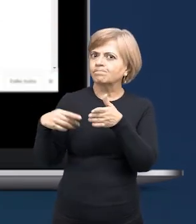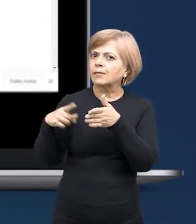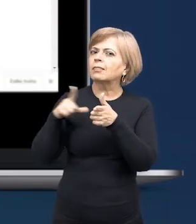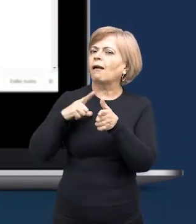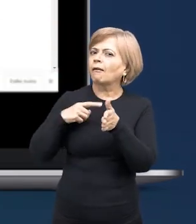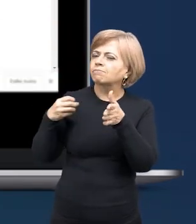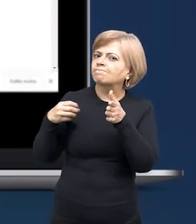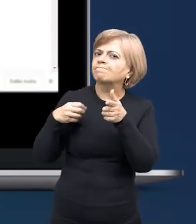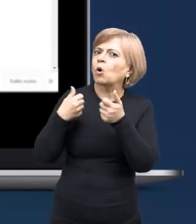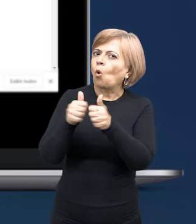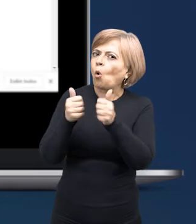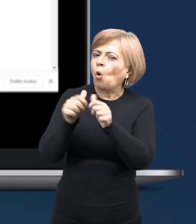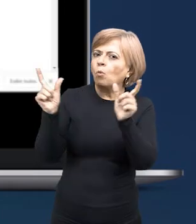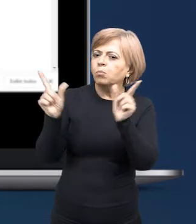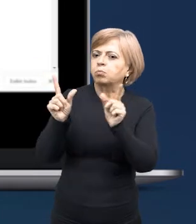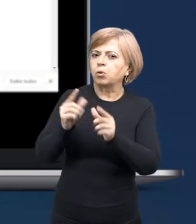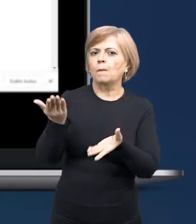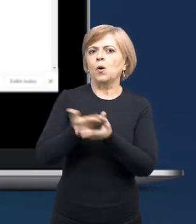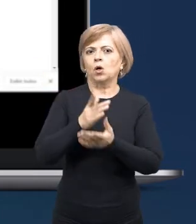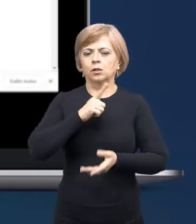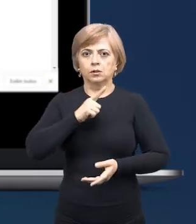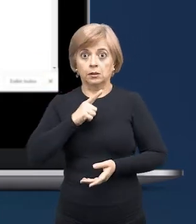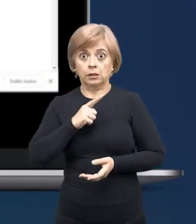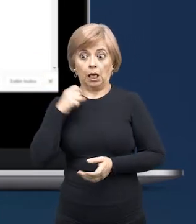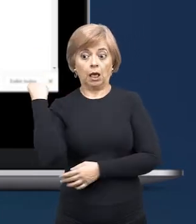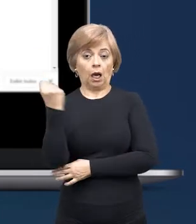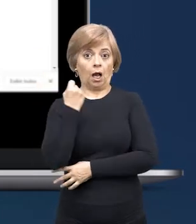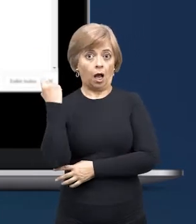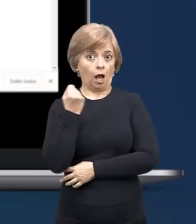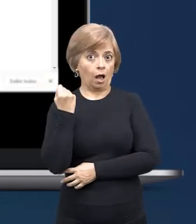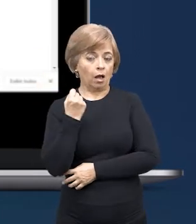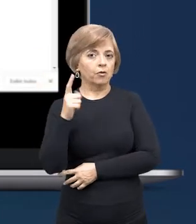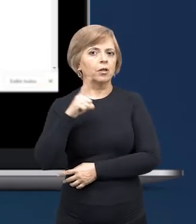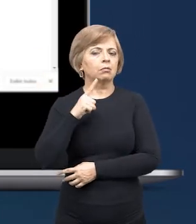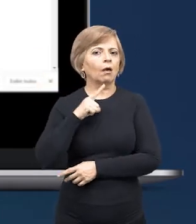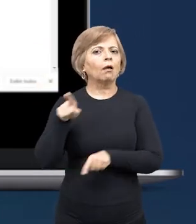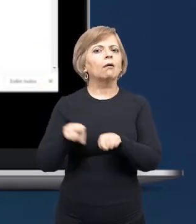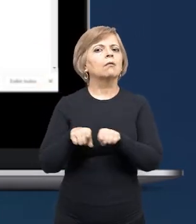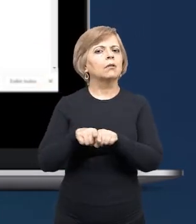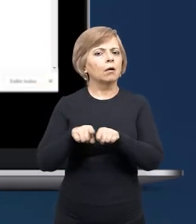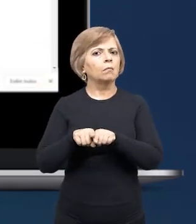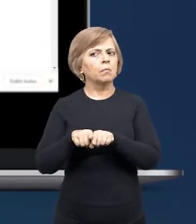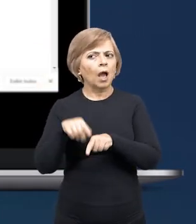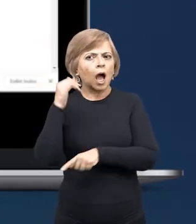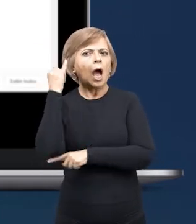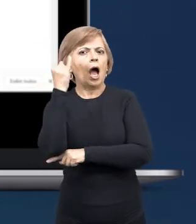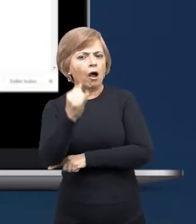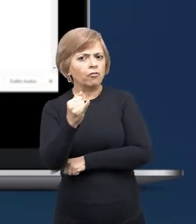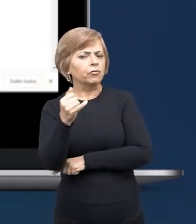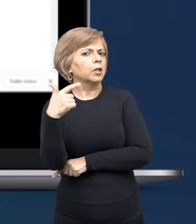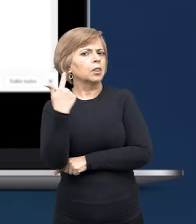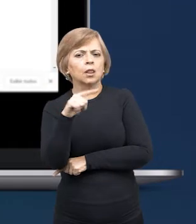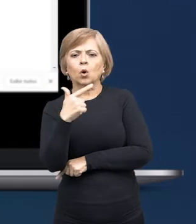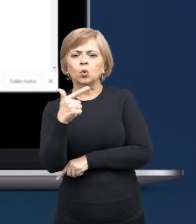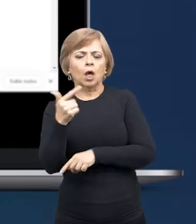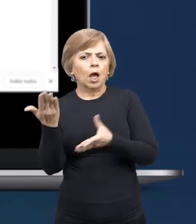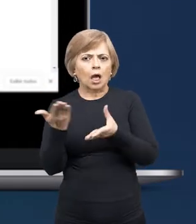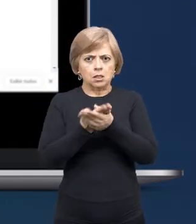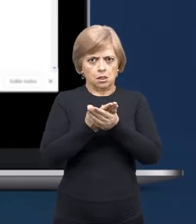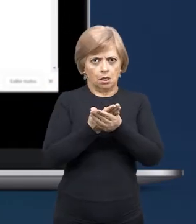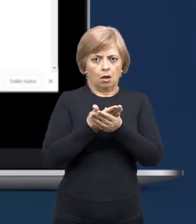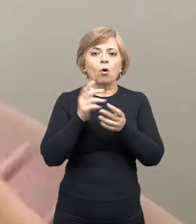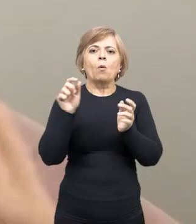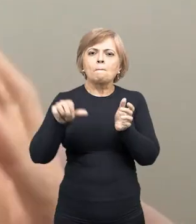com menos ônibus do que o devido, é ainda mais grave. E é possível também fazer uma nova comunicação sobre uma linha que não tem ação do Ministério